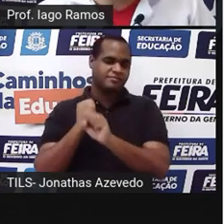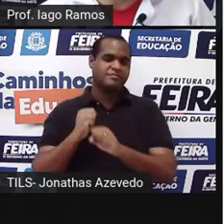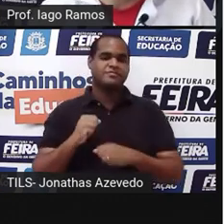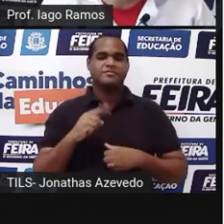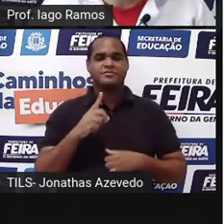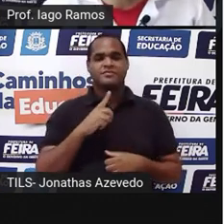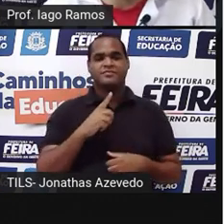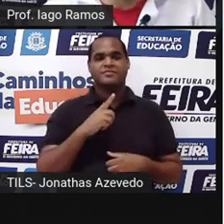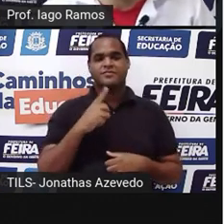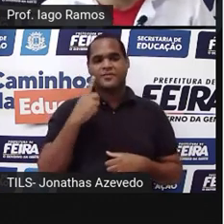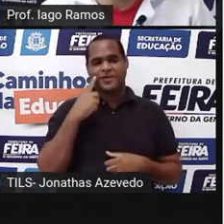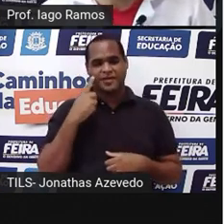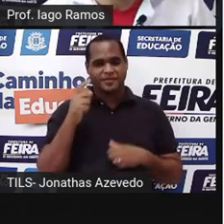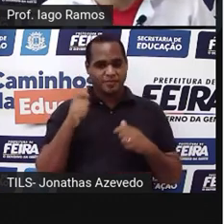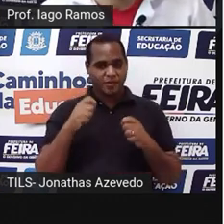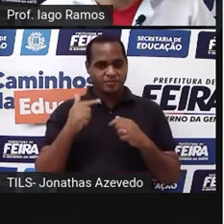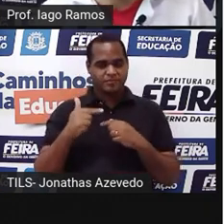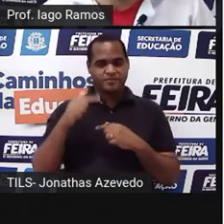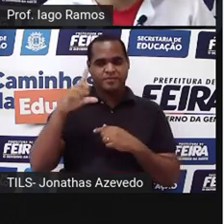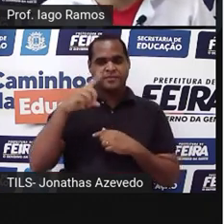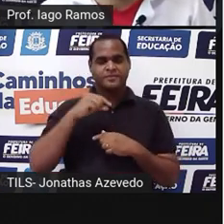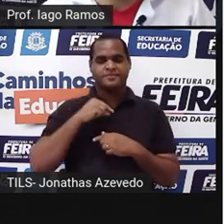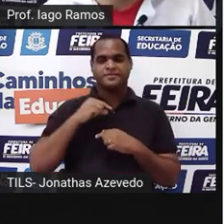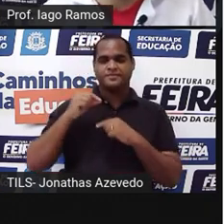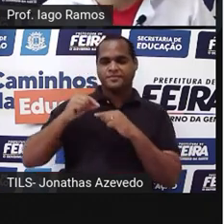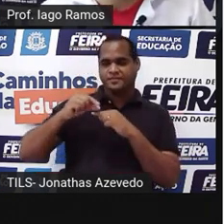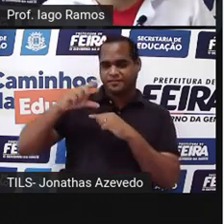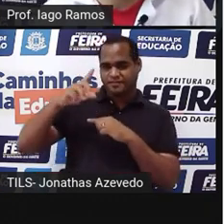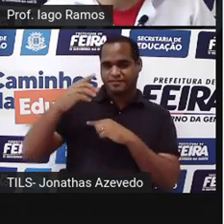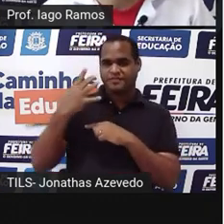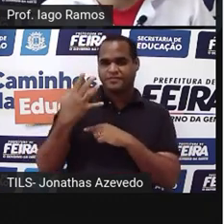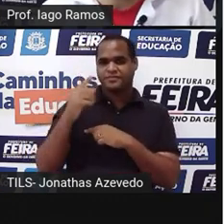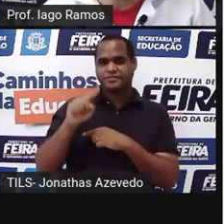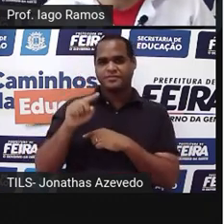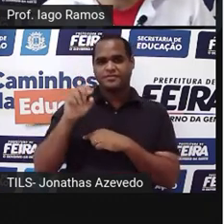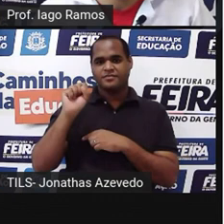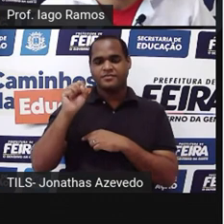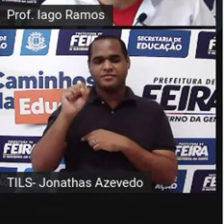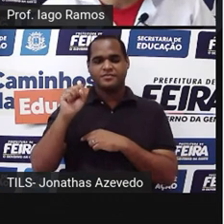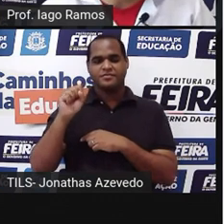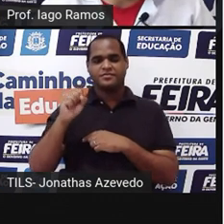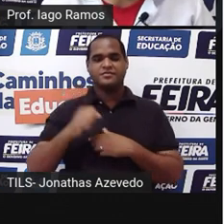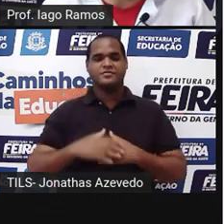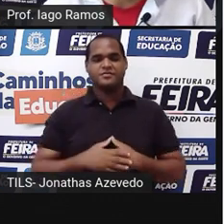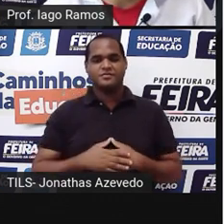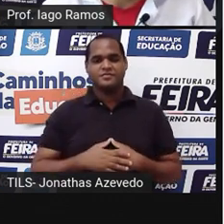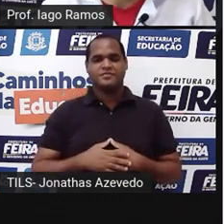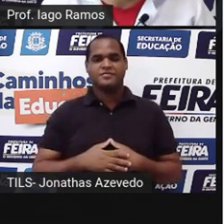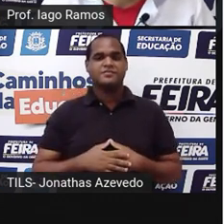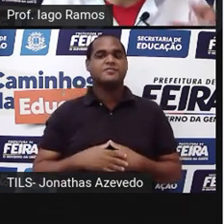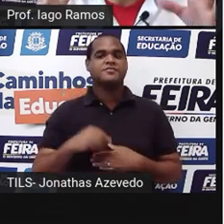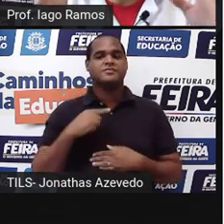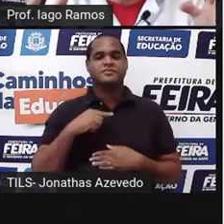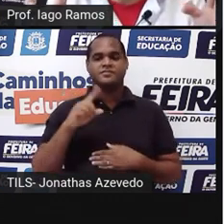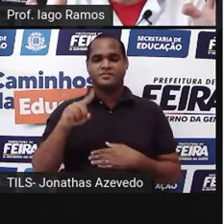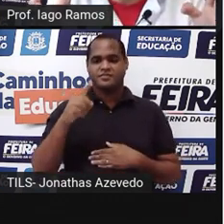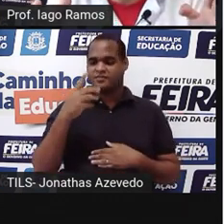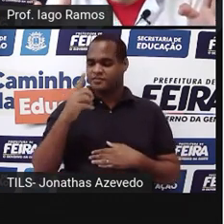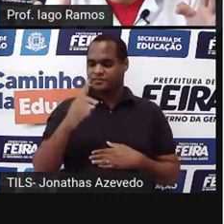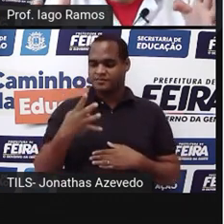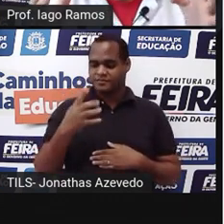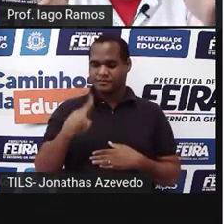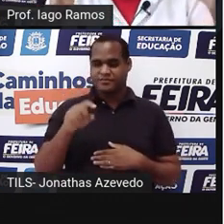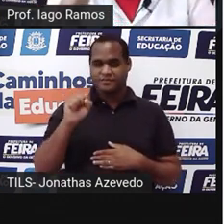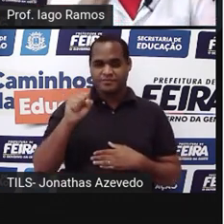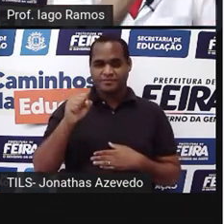No pentágono maior, os lados medem 4,8. Então, se eu pegar esses lados que medem